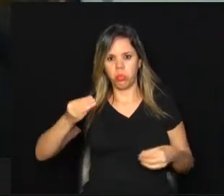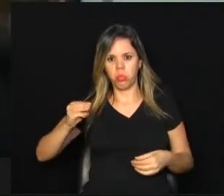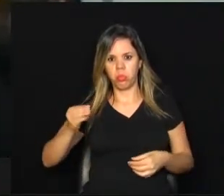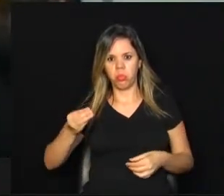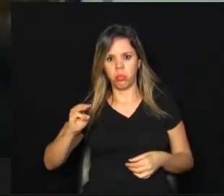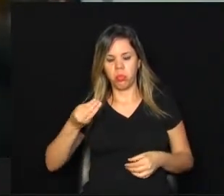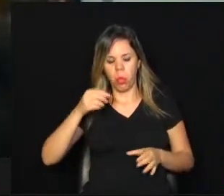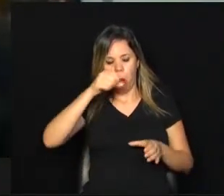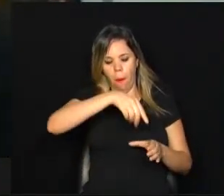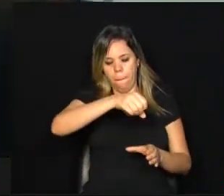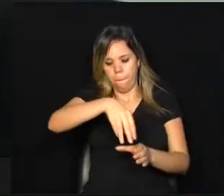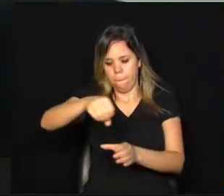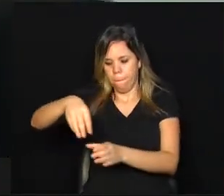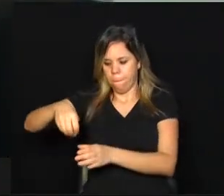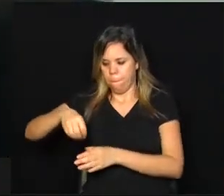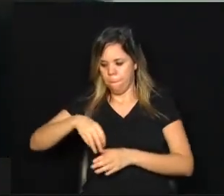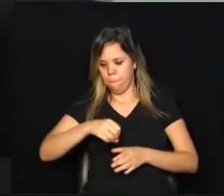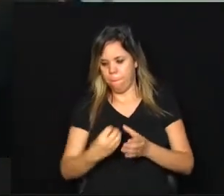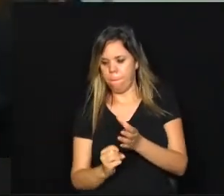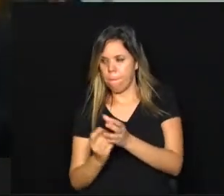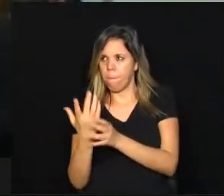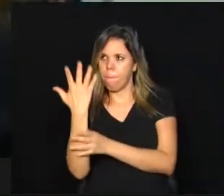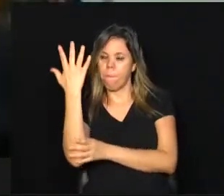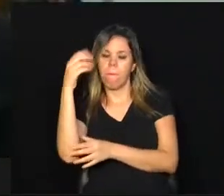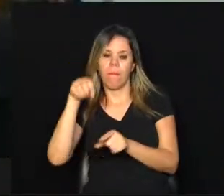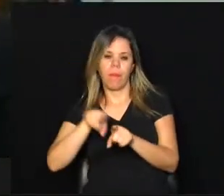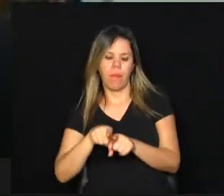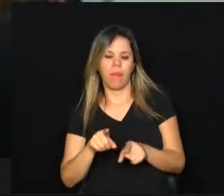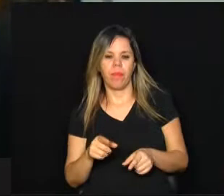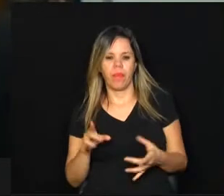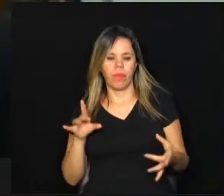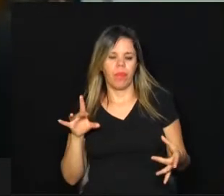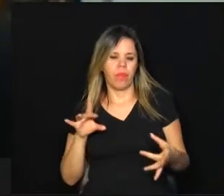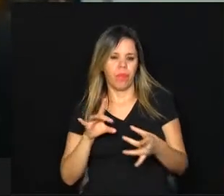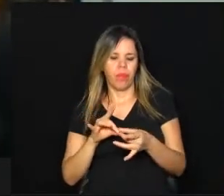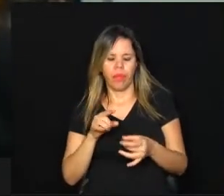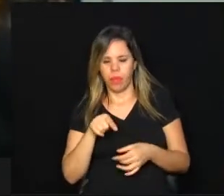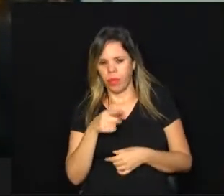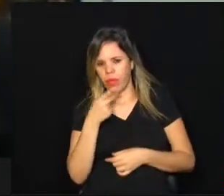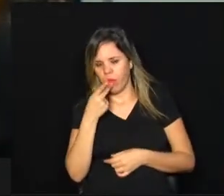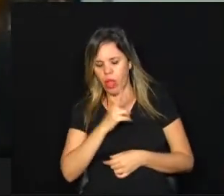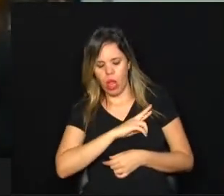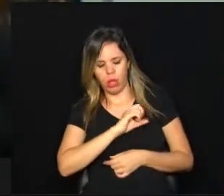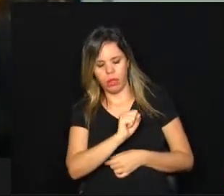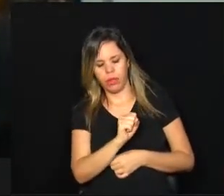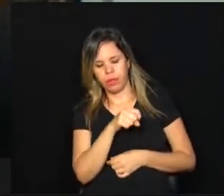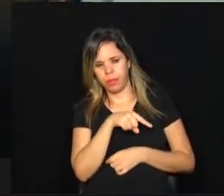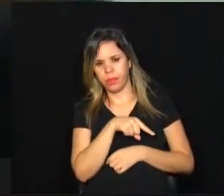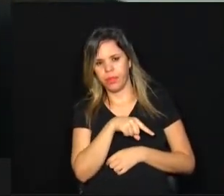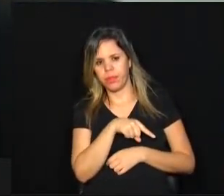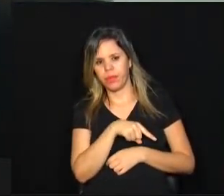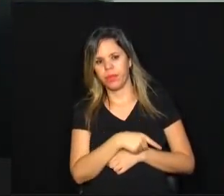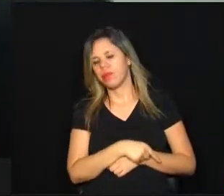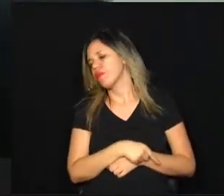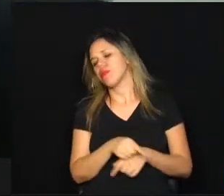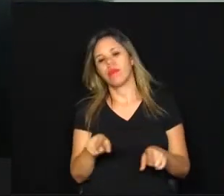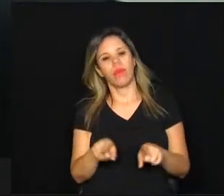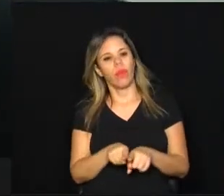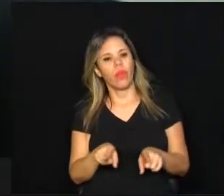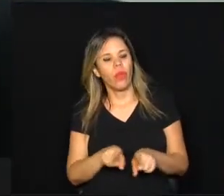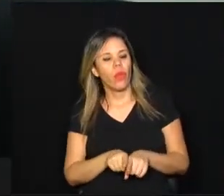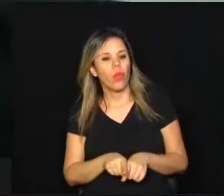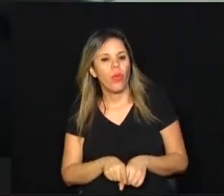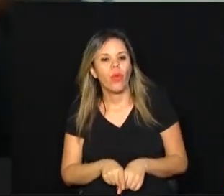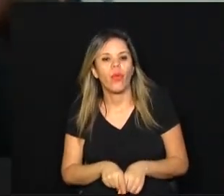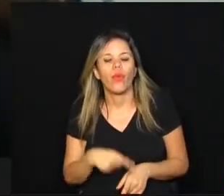que necessitamos. Mas associado ao que o Rossini disse, e também